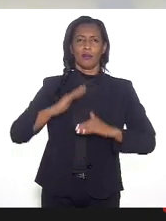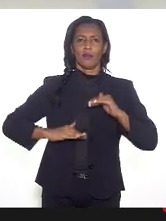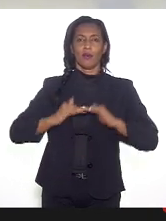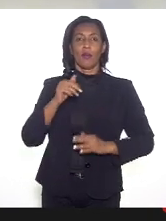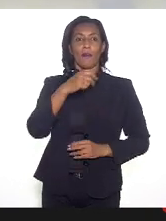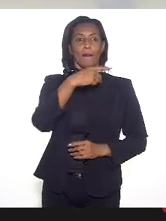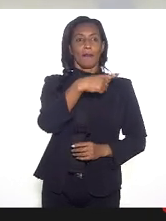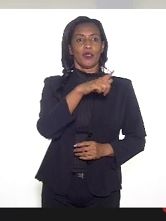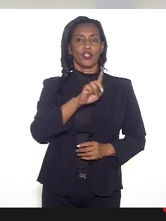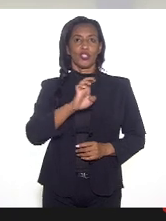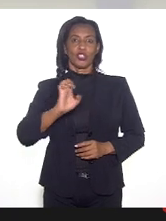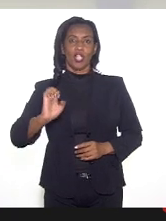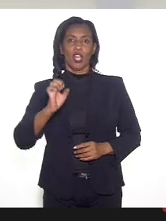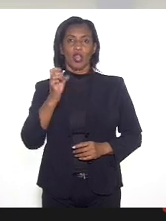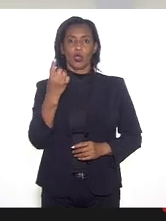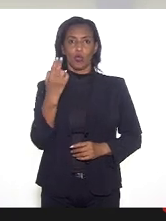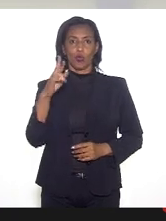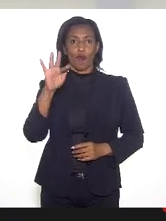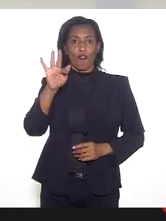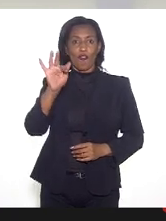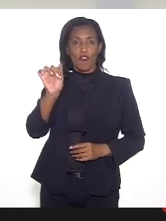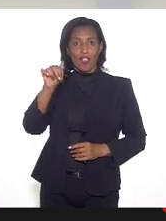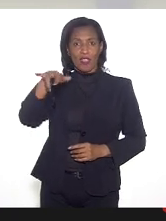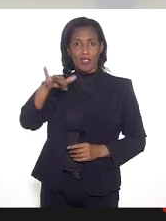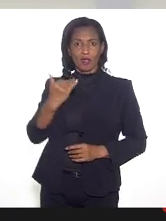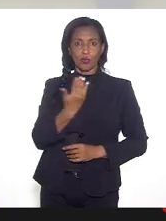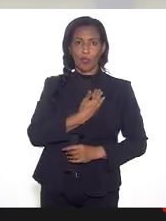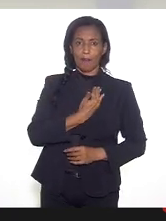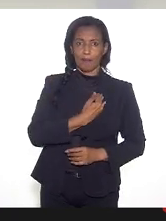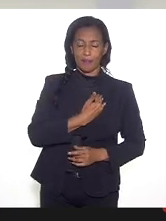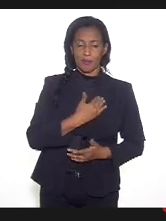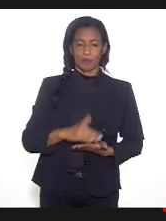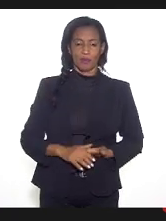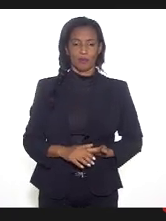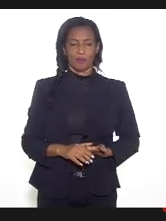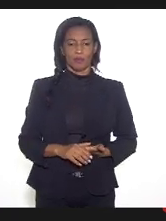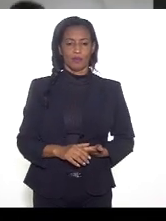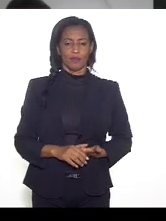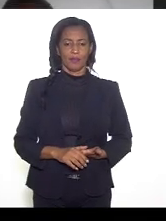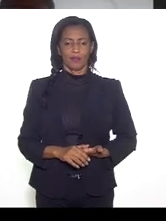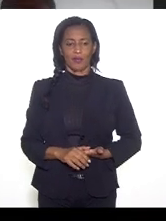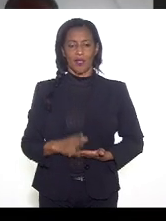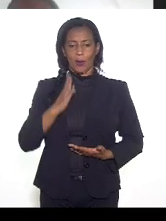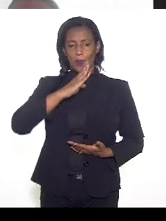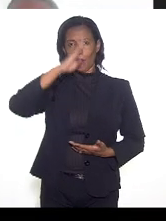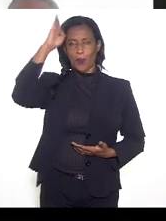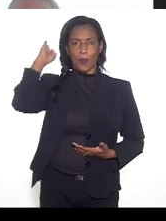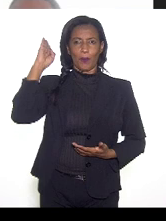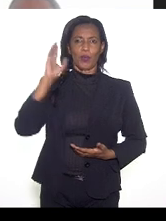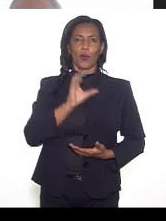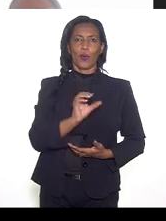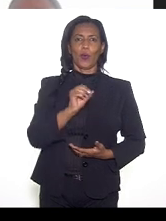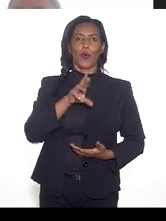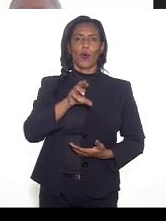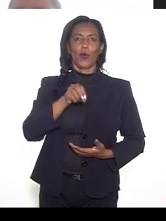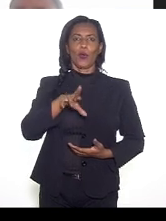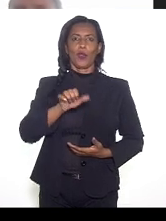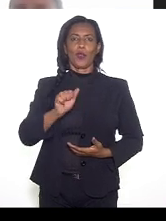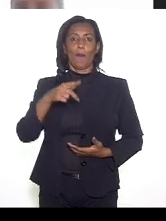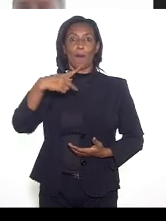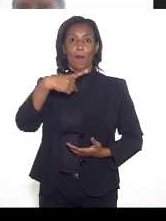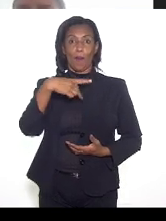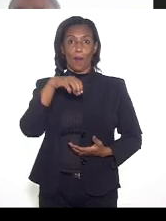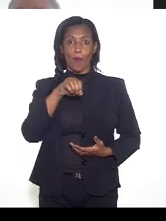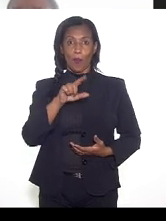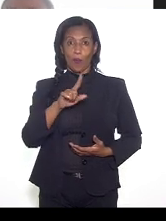procurador do Estado, doutor Fernando, ao meu amigo competente bombeiro militar, coronel bombeiro militar, coronel